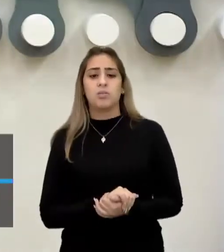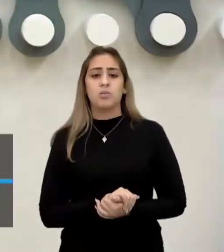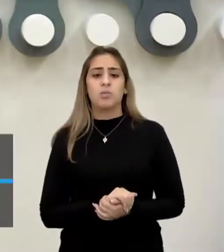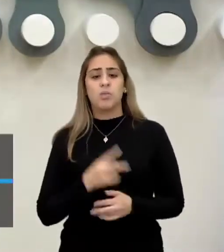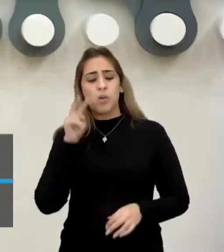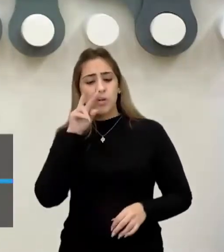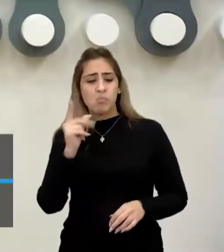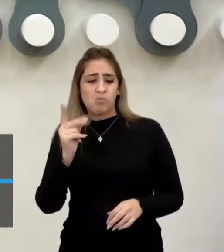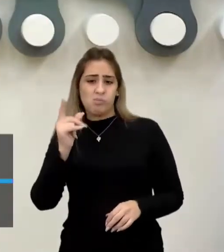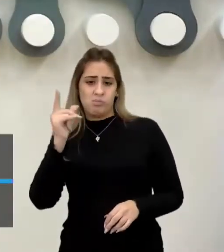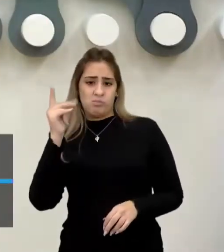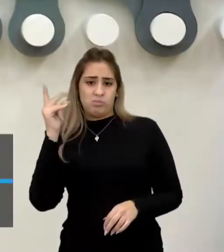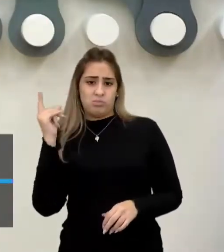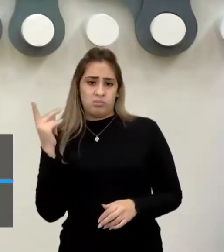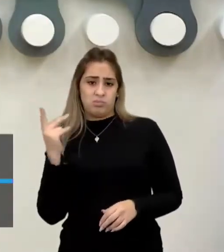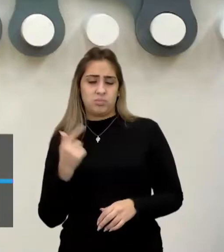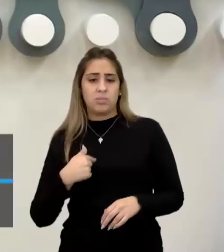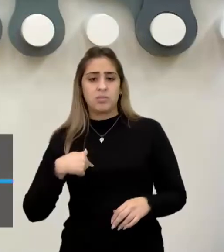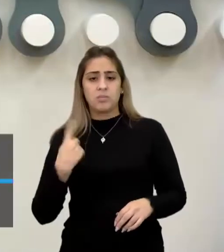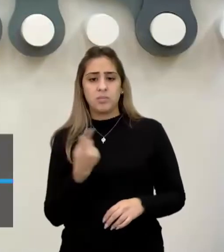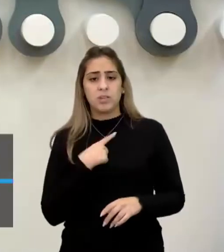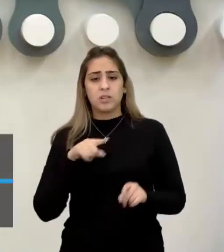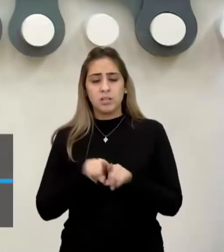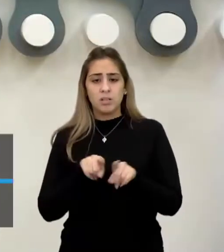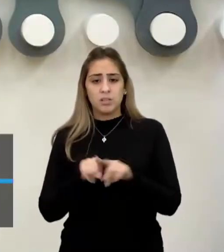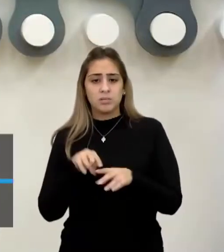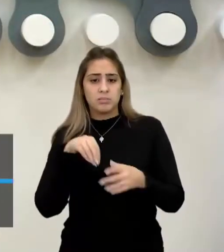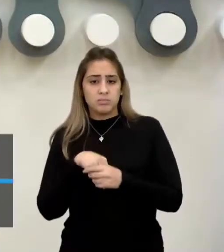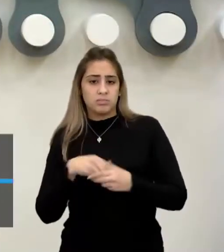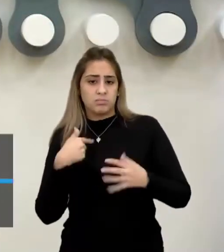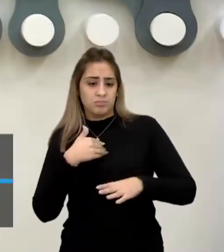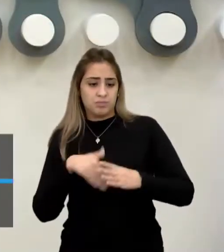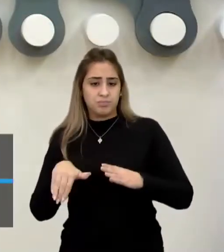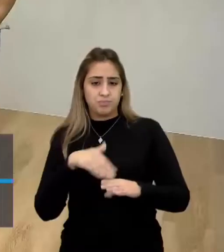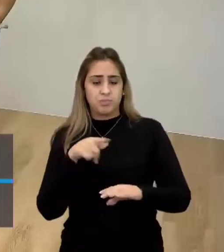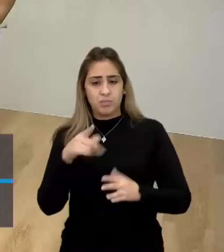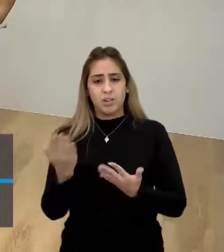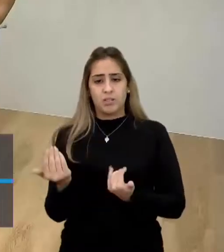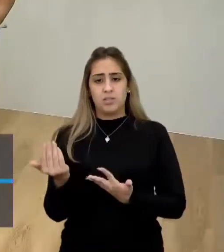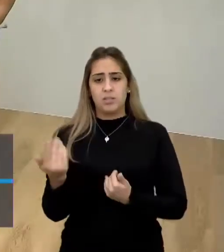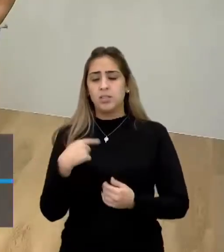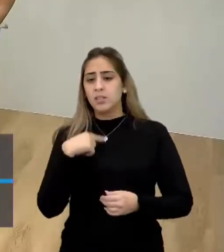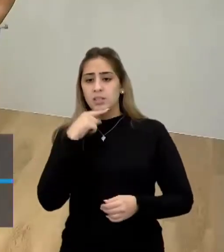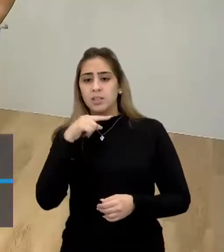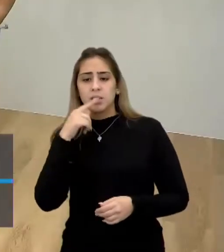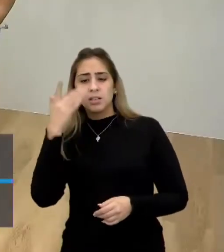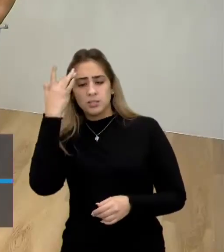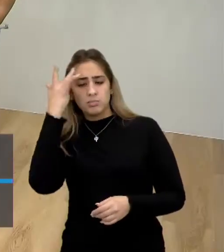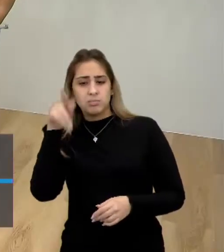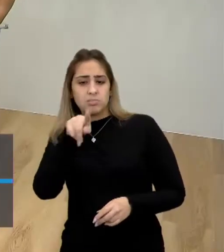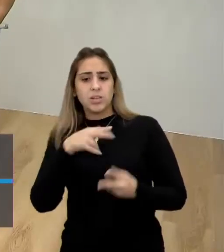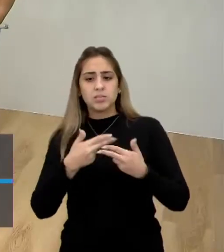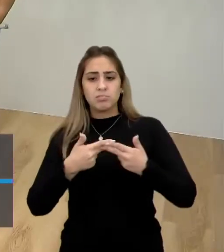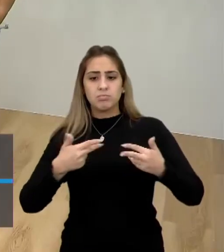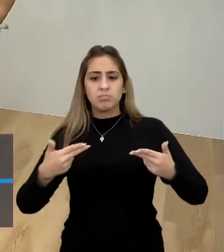Olha quanto tempo, né? Tinha o relojoeiro do outro lado da Isso rua. que você é jovem. Não, mas ninguém mais sabe